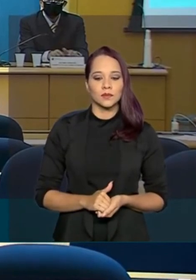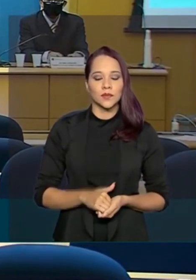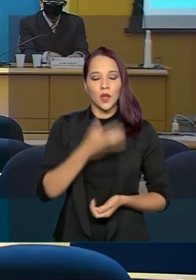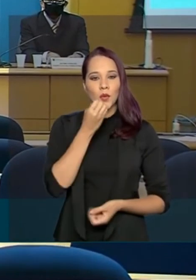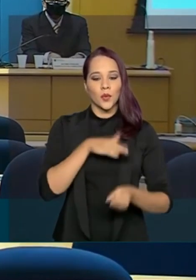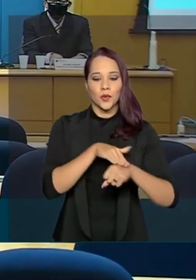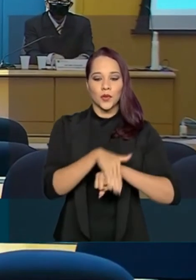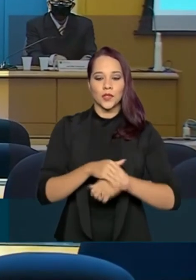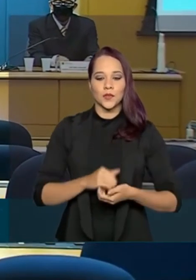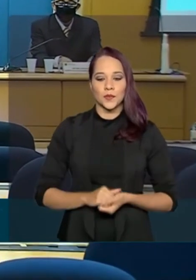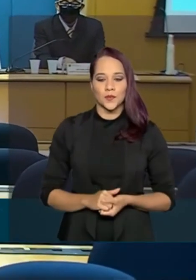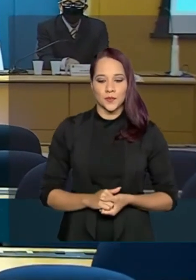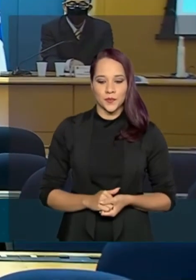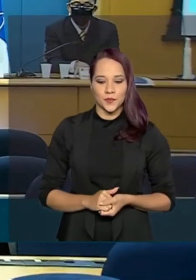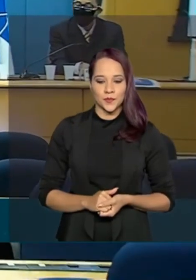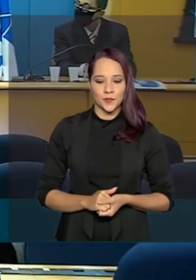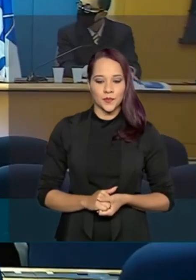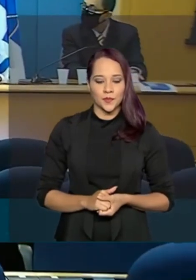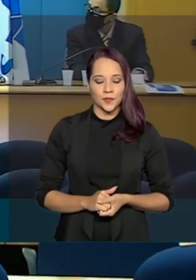Boa noite.